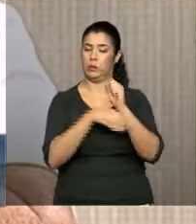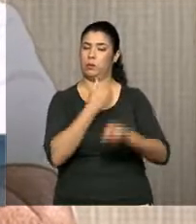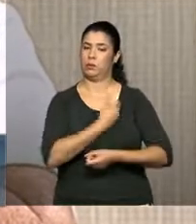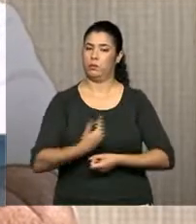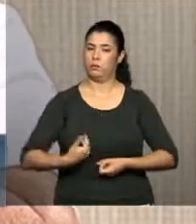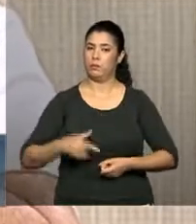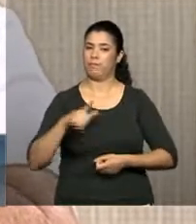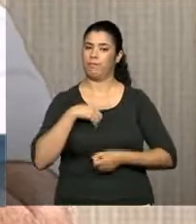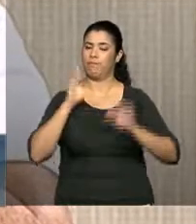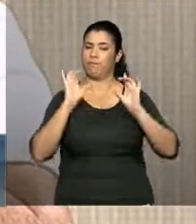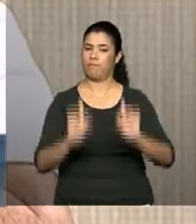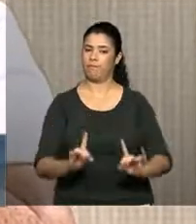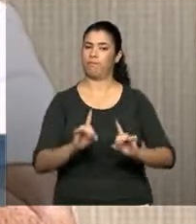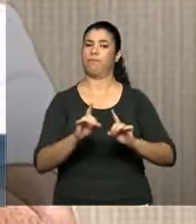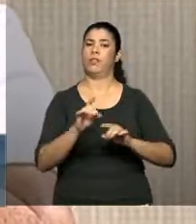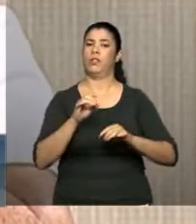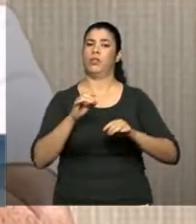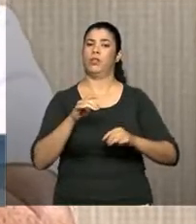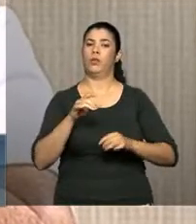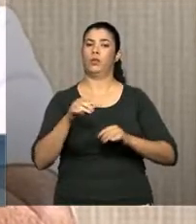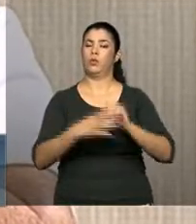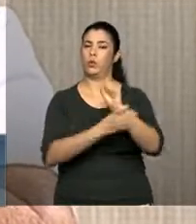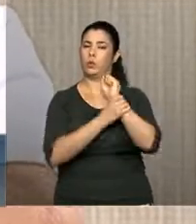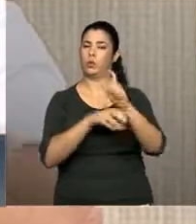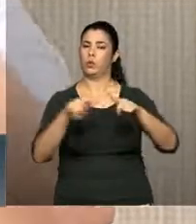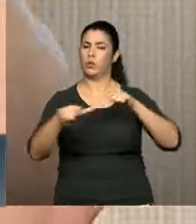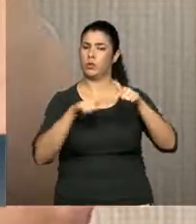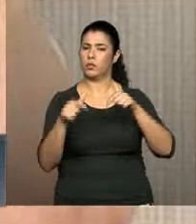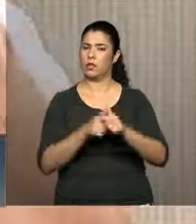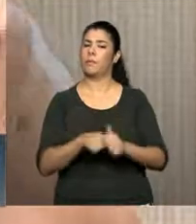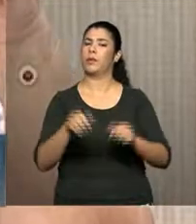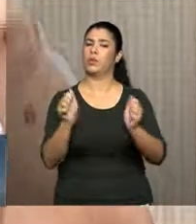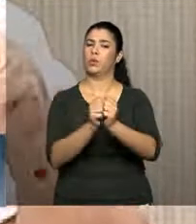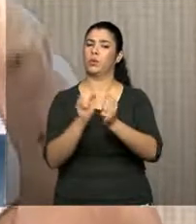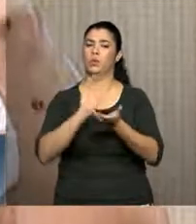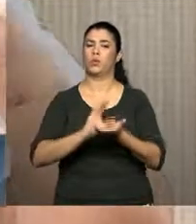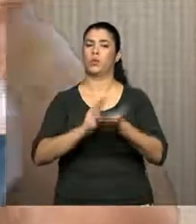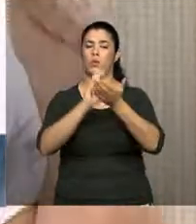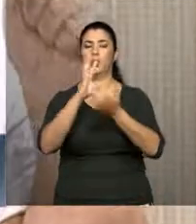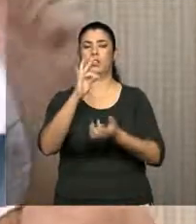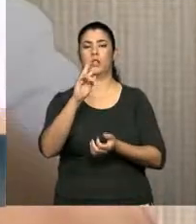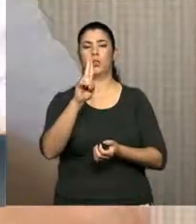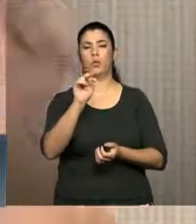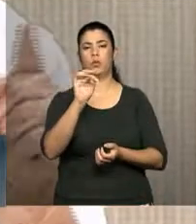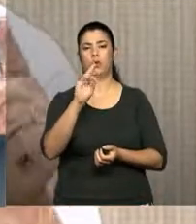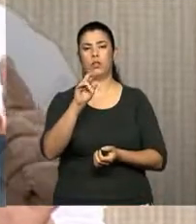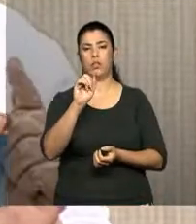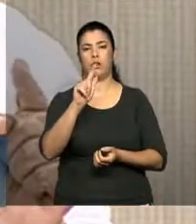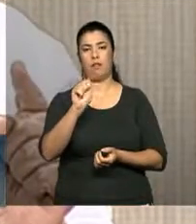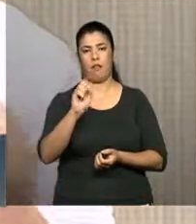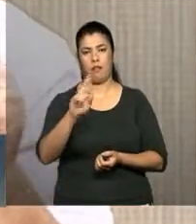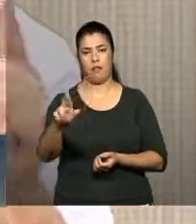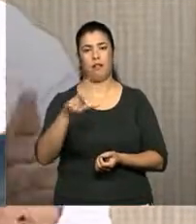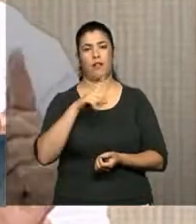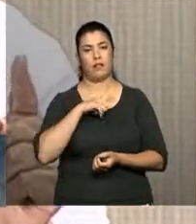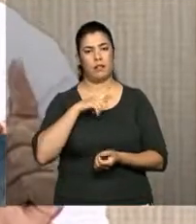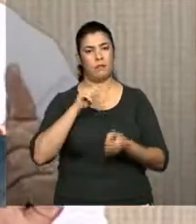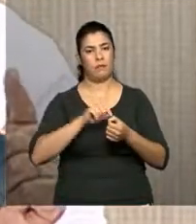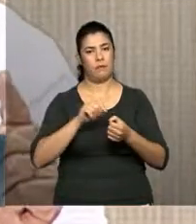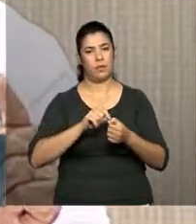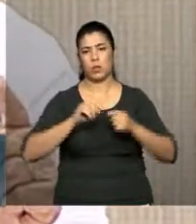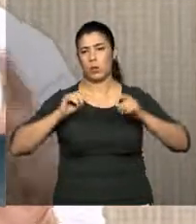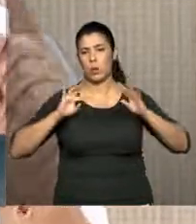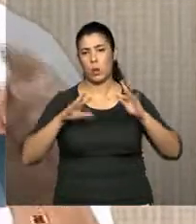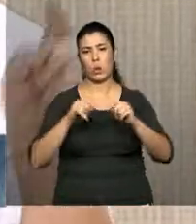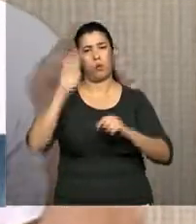a segurança dos nossos conselheiros tutelares que aliás hoje estarão estão realizando em todo o brasil manifestações